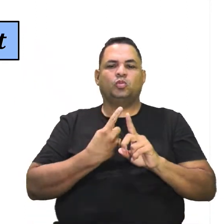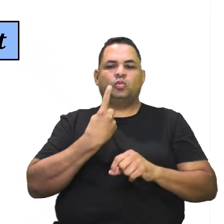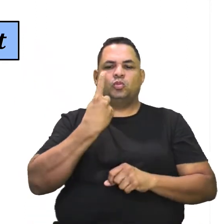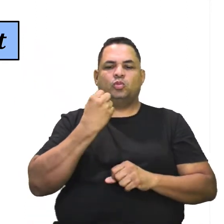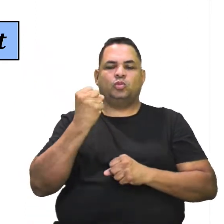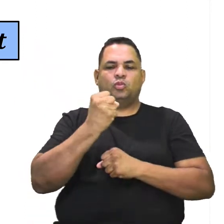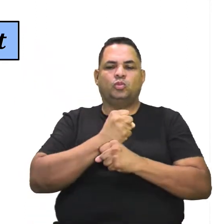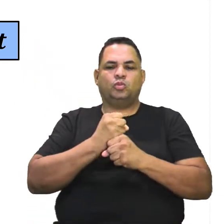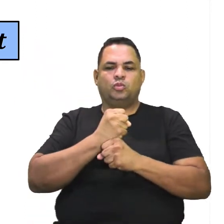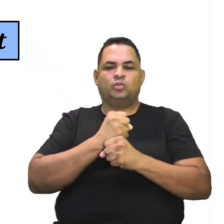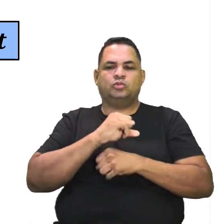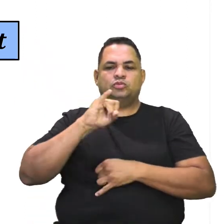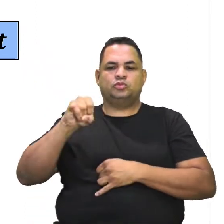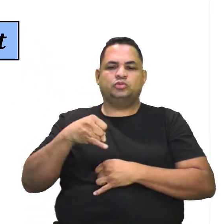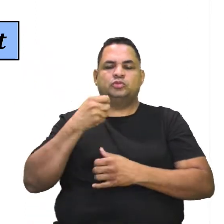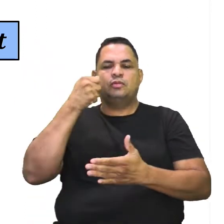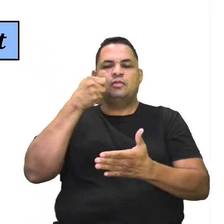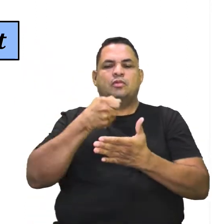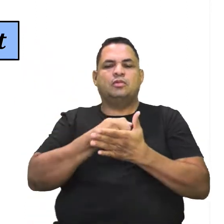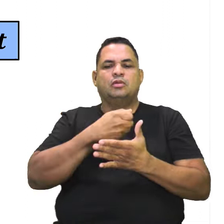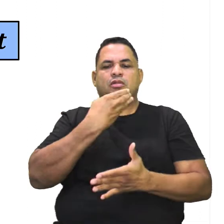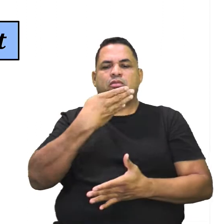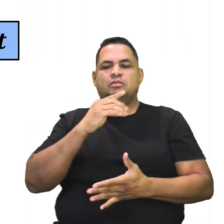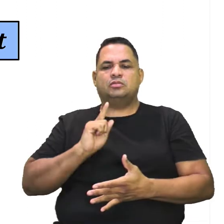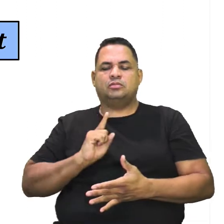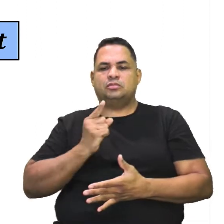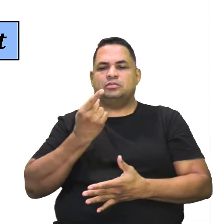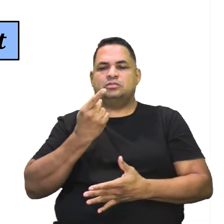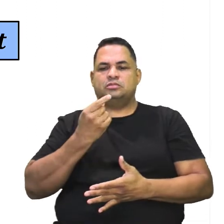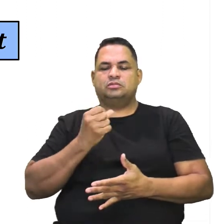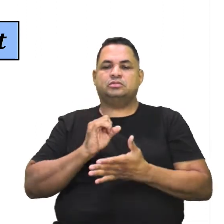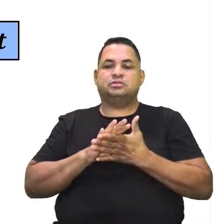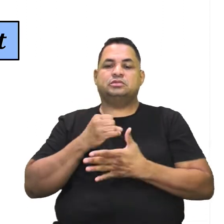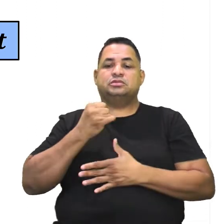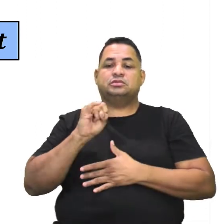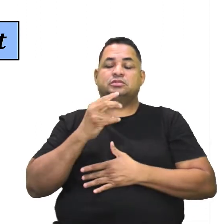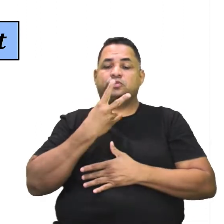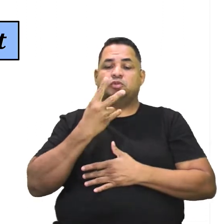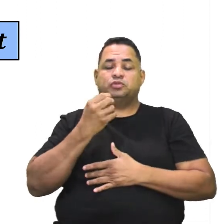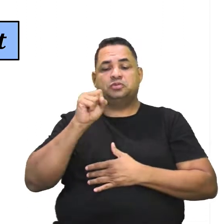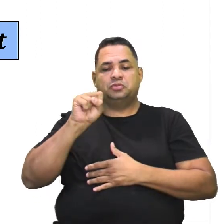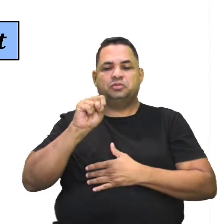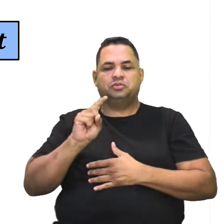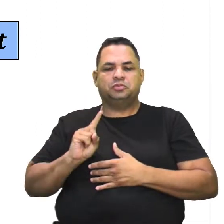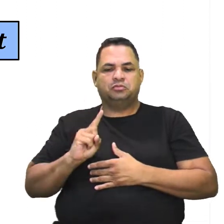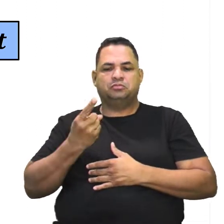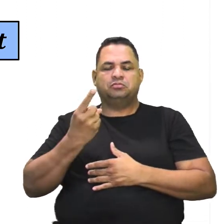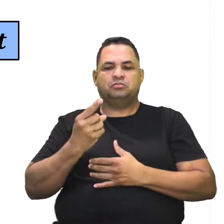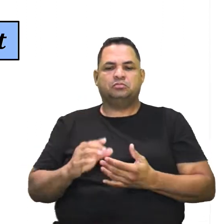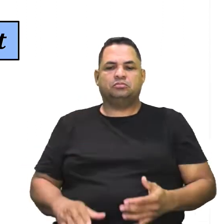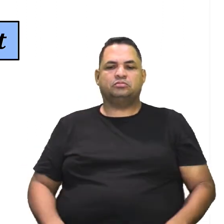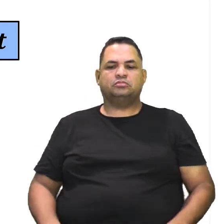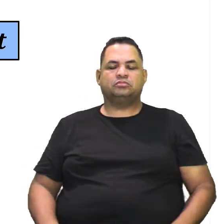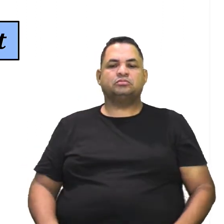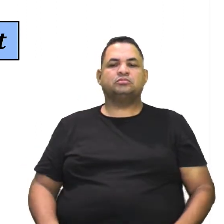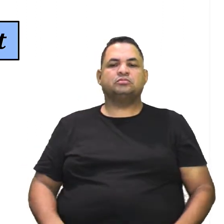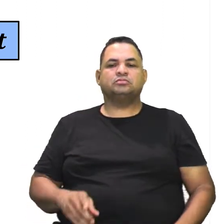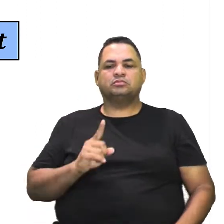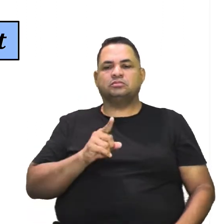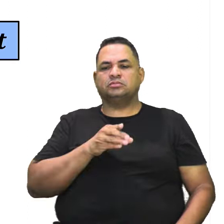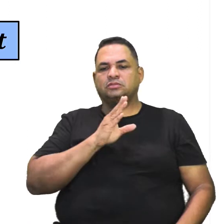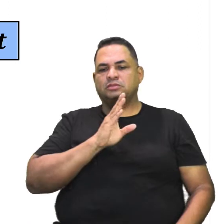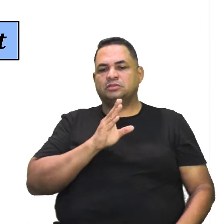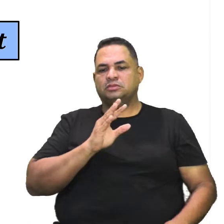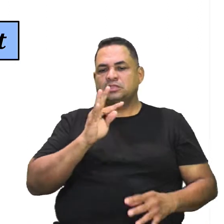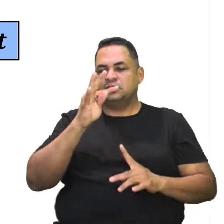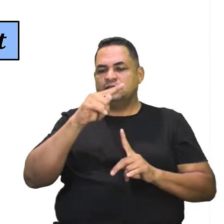de 4.000. Isso. Se for 2... 8.000. Isso, vai multiplicar pelo tempo. Esse tipo de função é